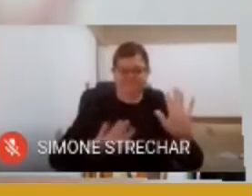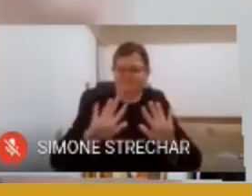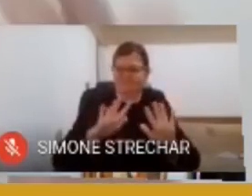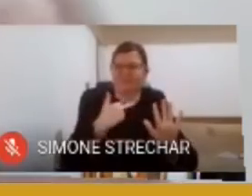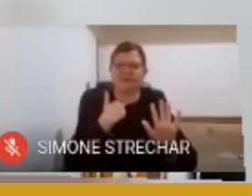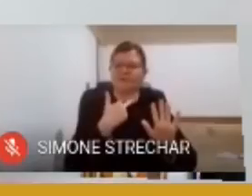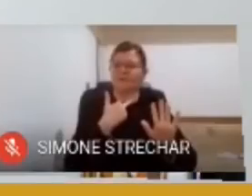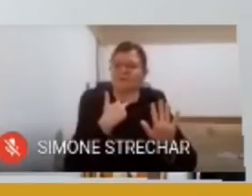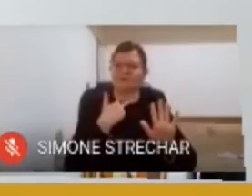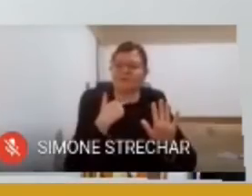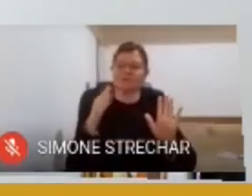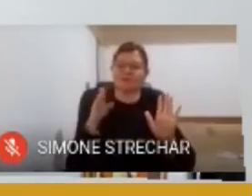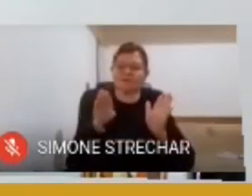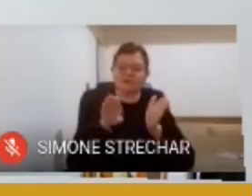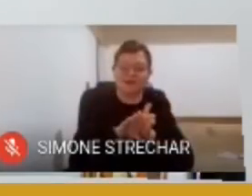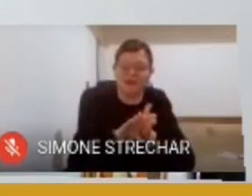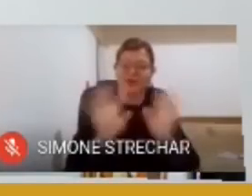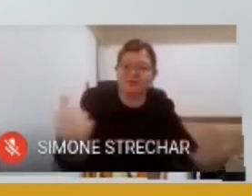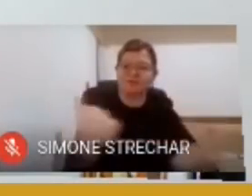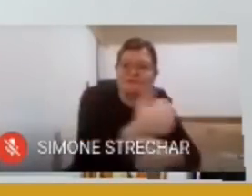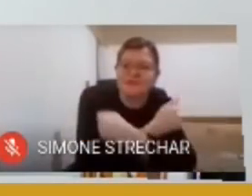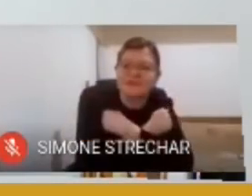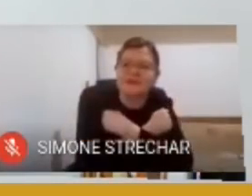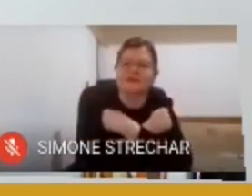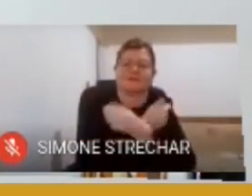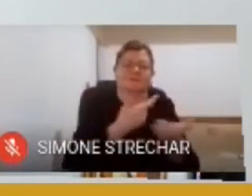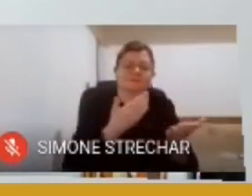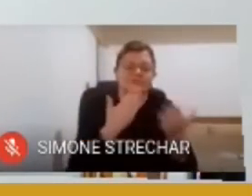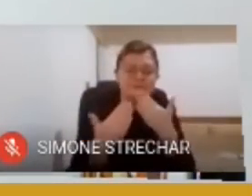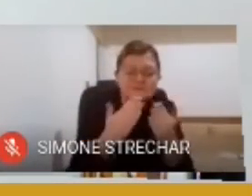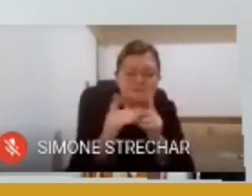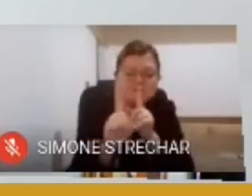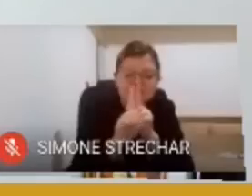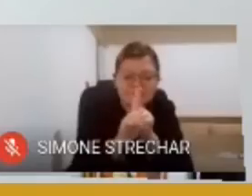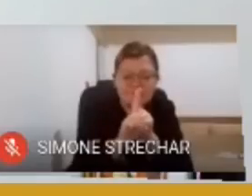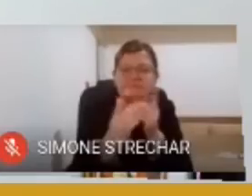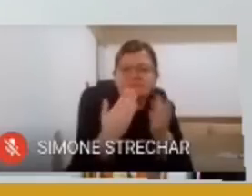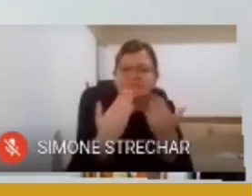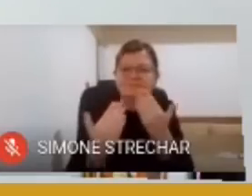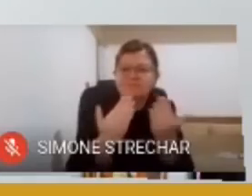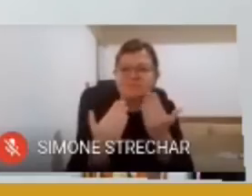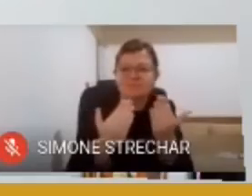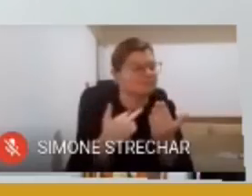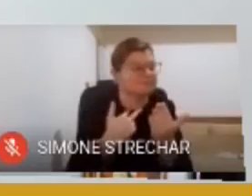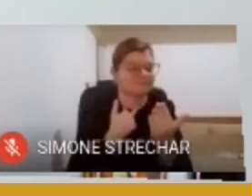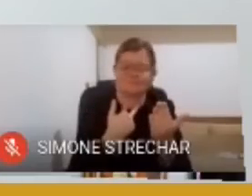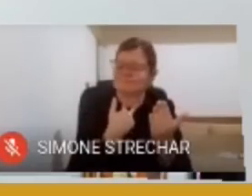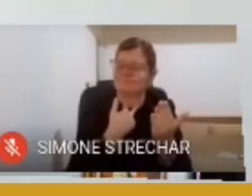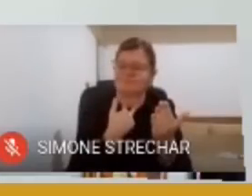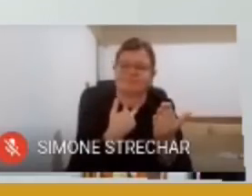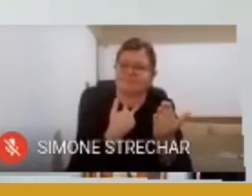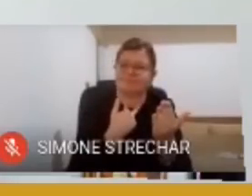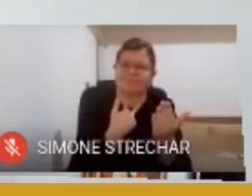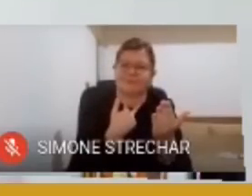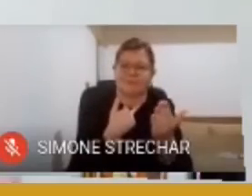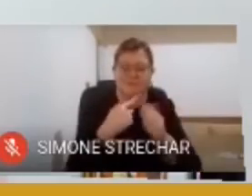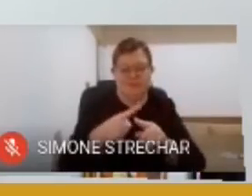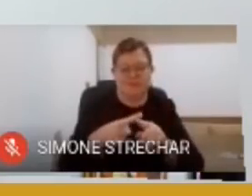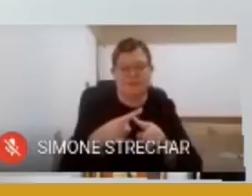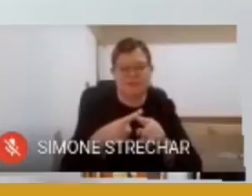essa incerteza do retorno. Agora, é evidente que nós teremos algumas precauções, né? Nós não vamos